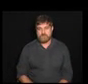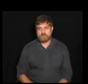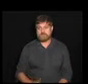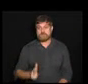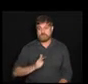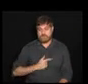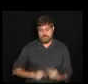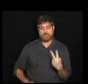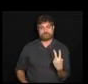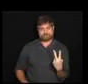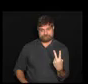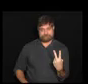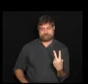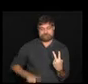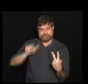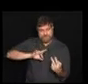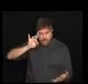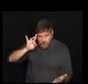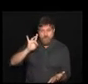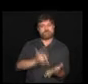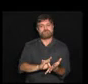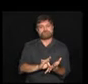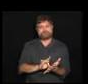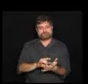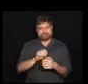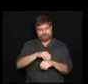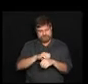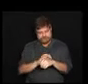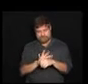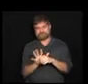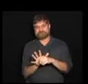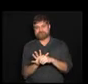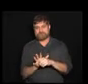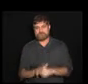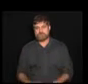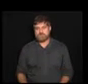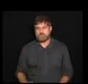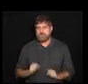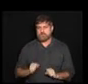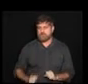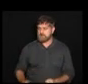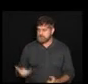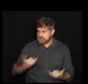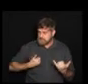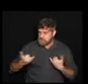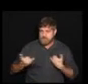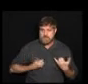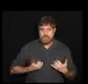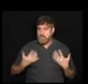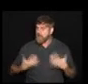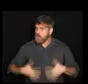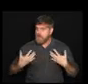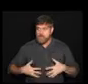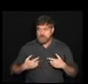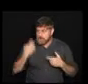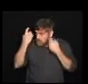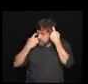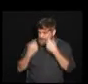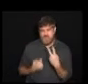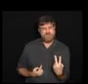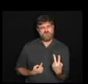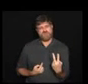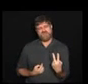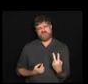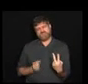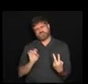Nós temos 2 casos confirmados em Campinas hoje. E vocês podem me dizer assim, vocês estão tão preocupados com 2